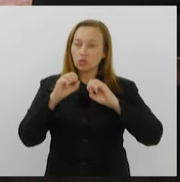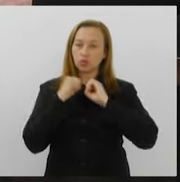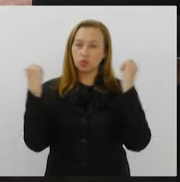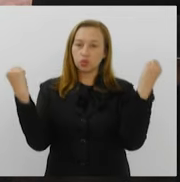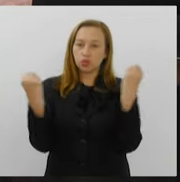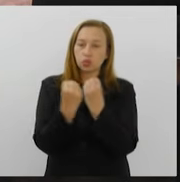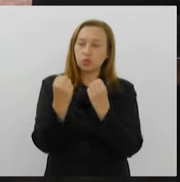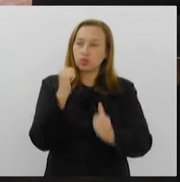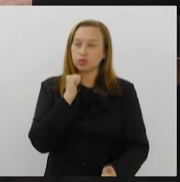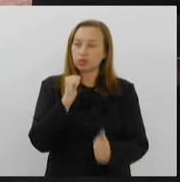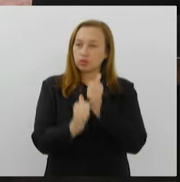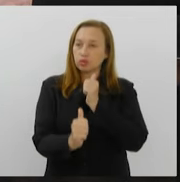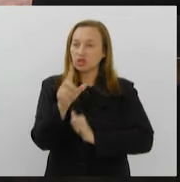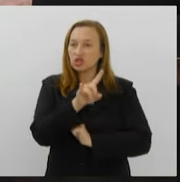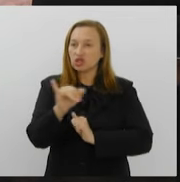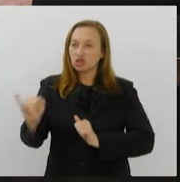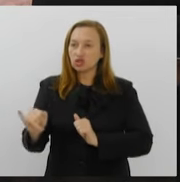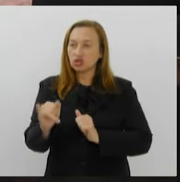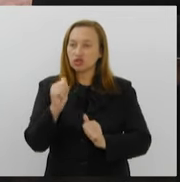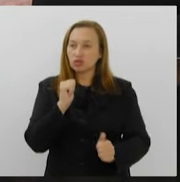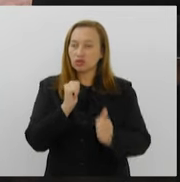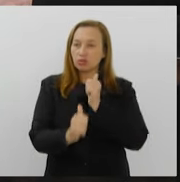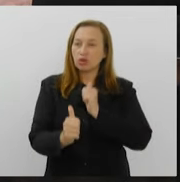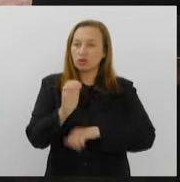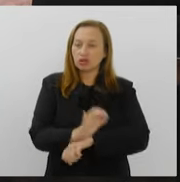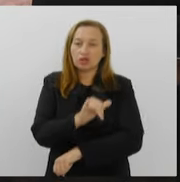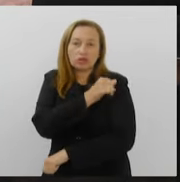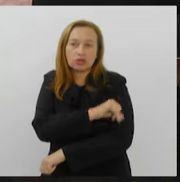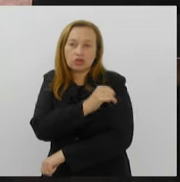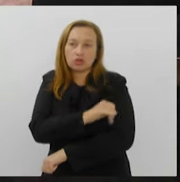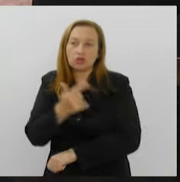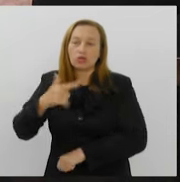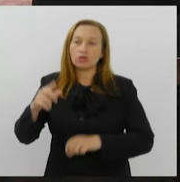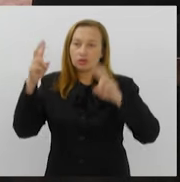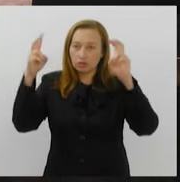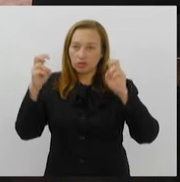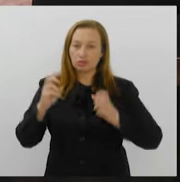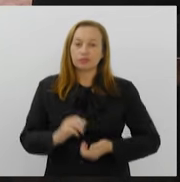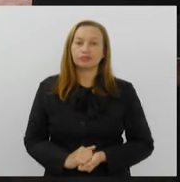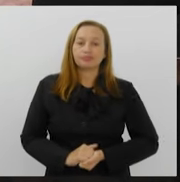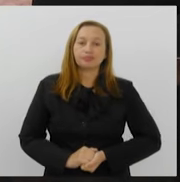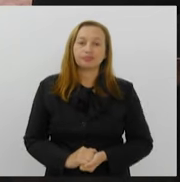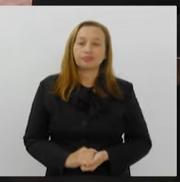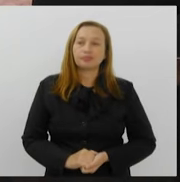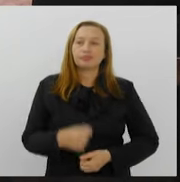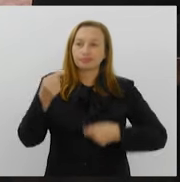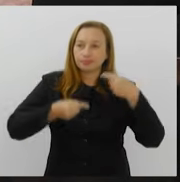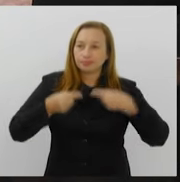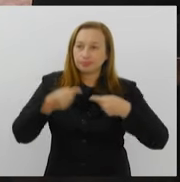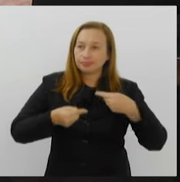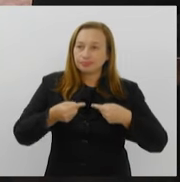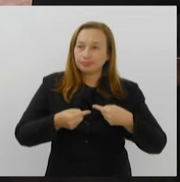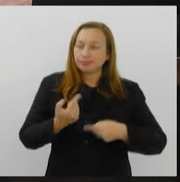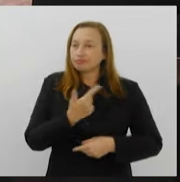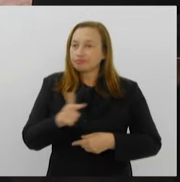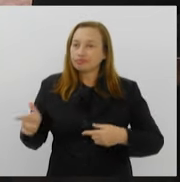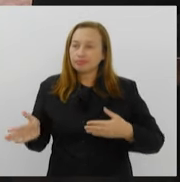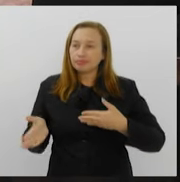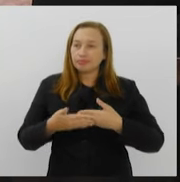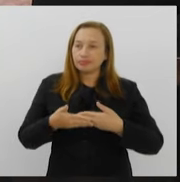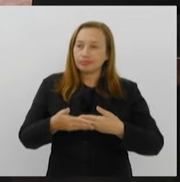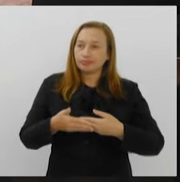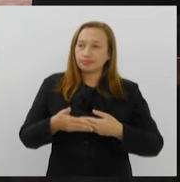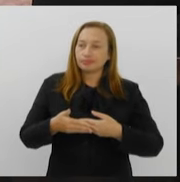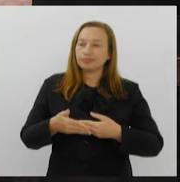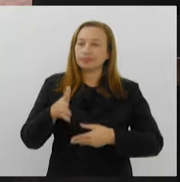esportivos, em dias de jogos no âmbito do Estado do Rio de Janeiro e dá outras providências. Em discussão, não havendo quem queira